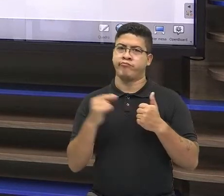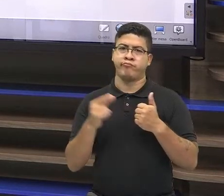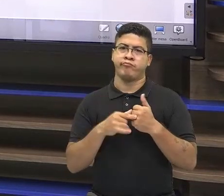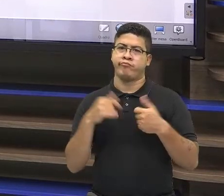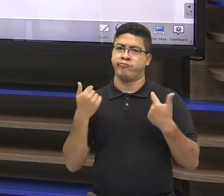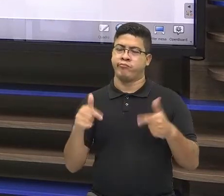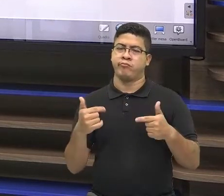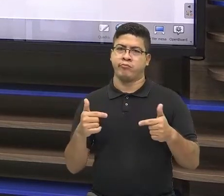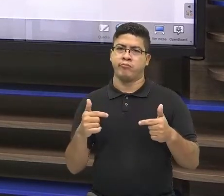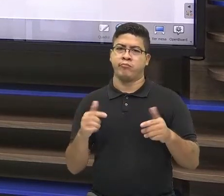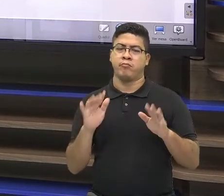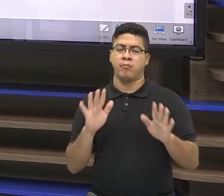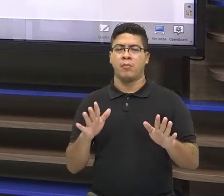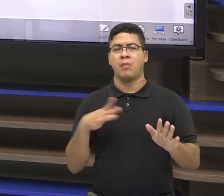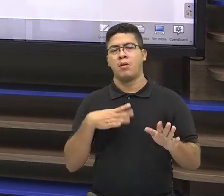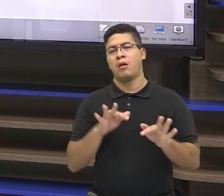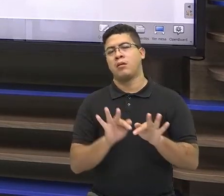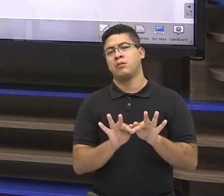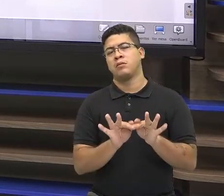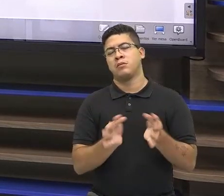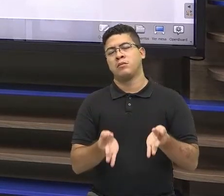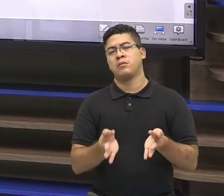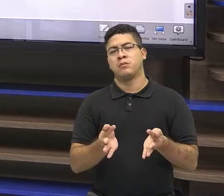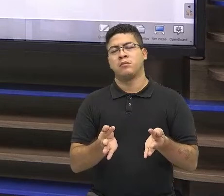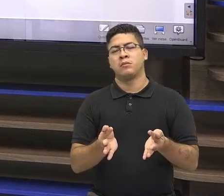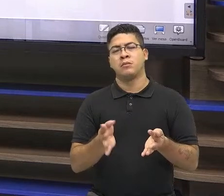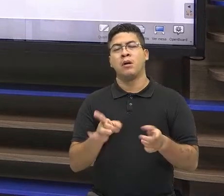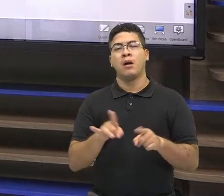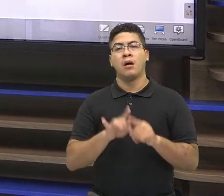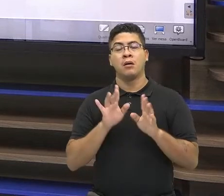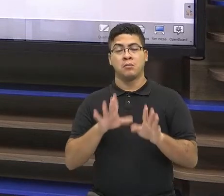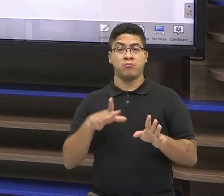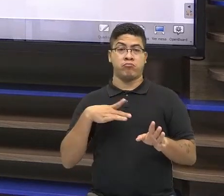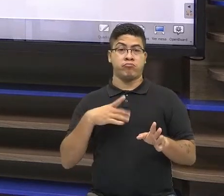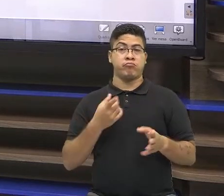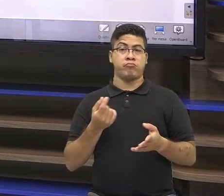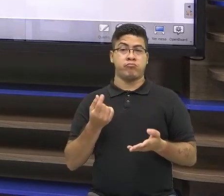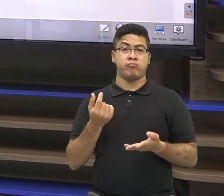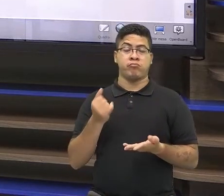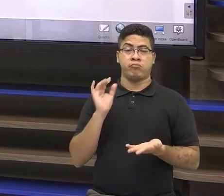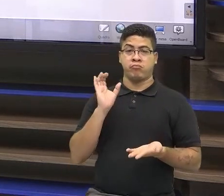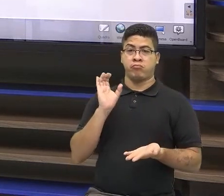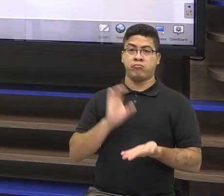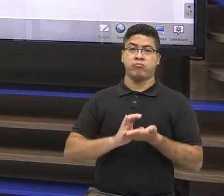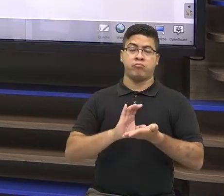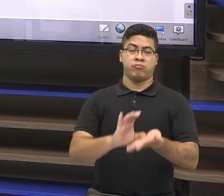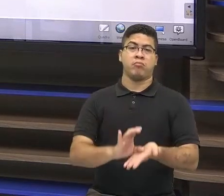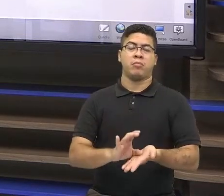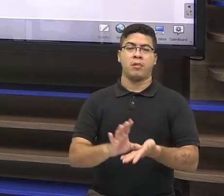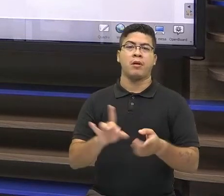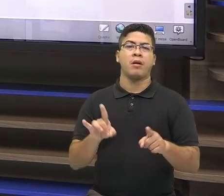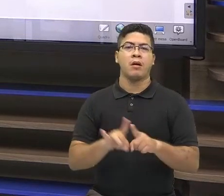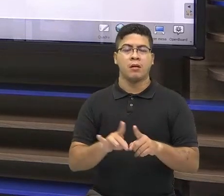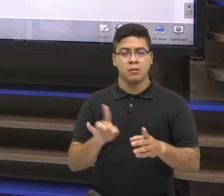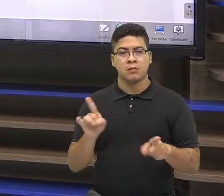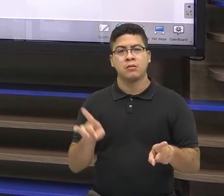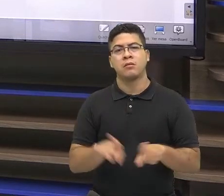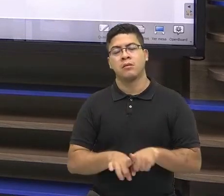uma revistazinha bem simples e isso custava também muito dinheiro, né? Assim como